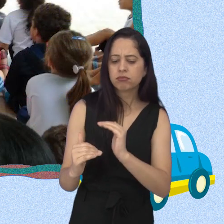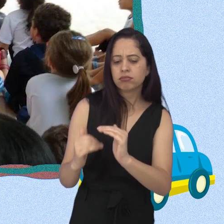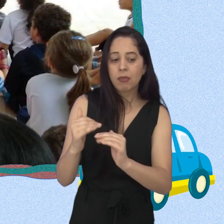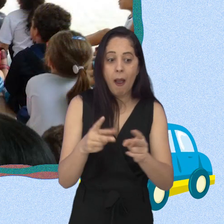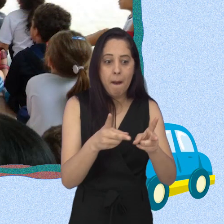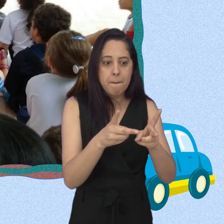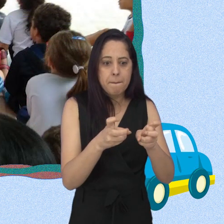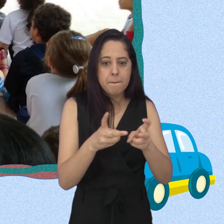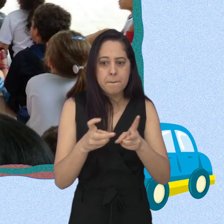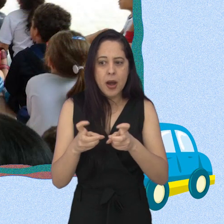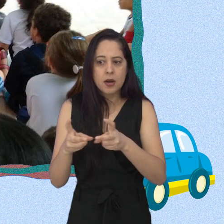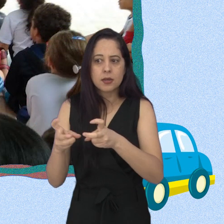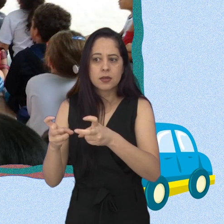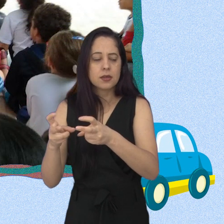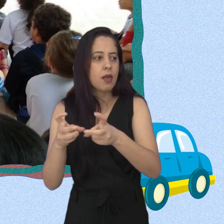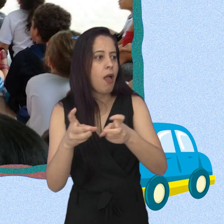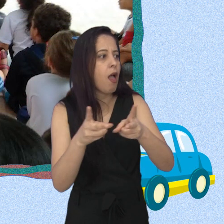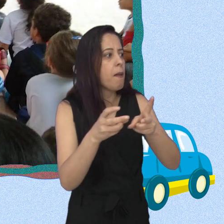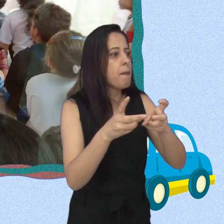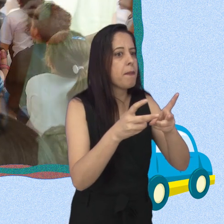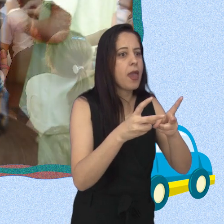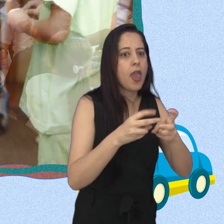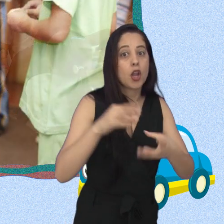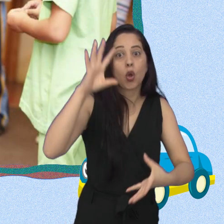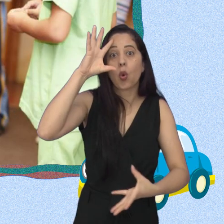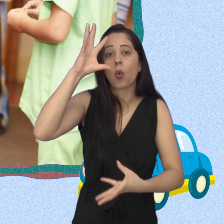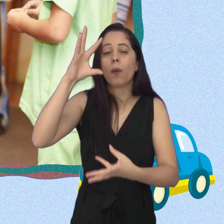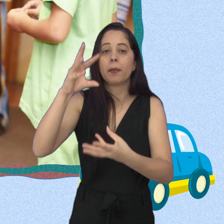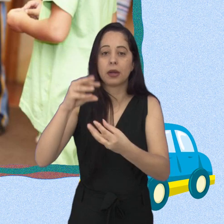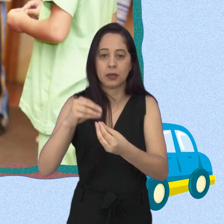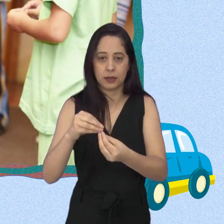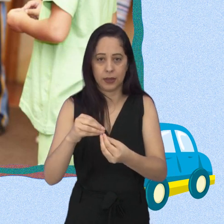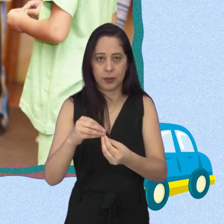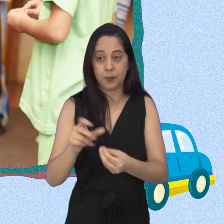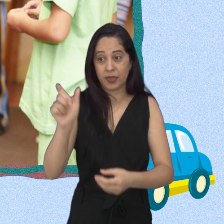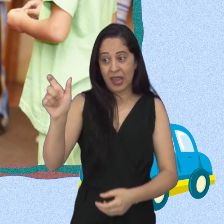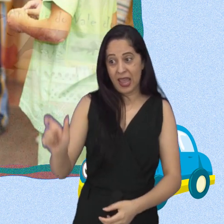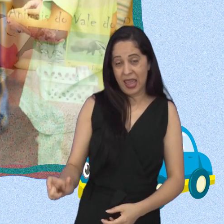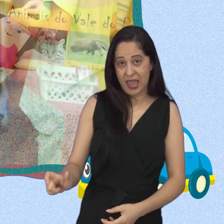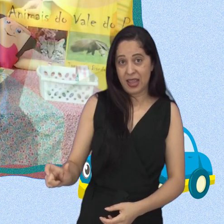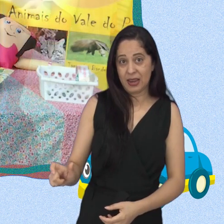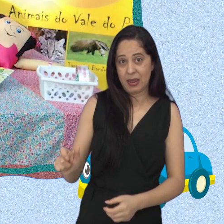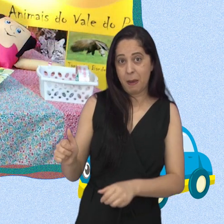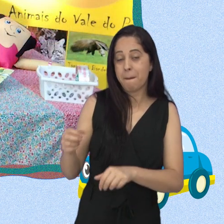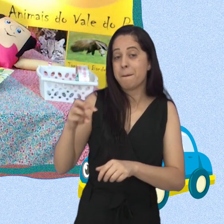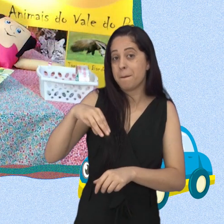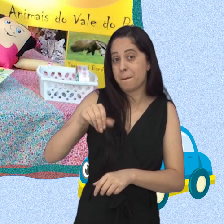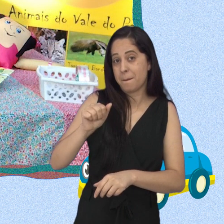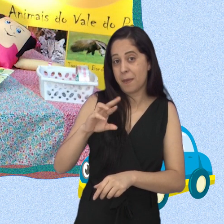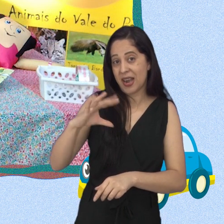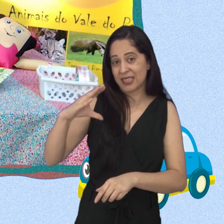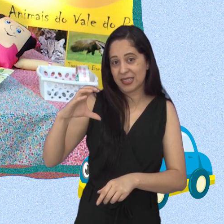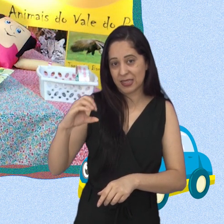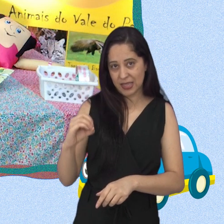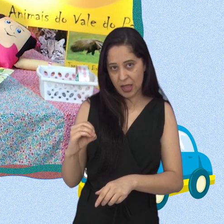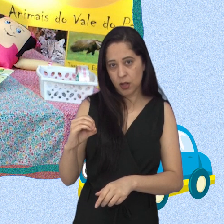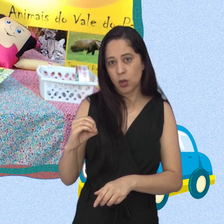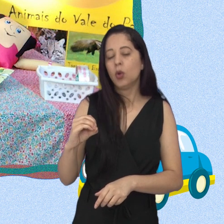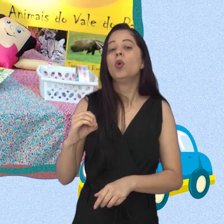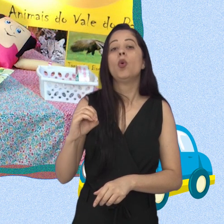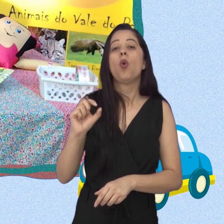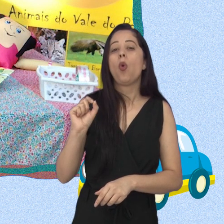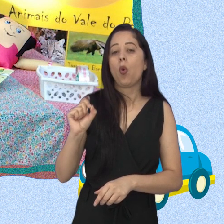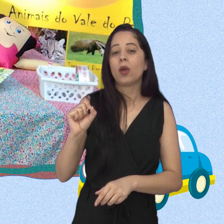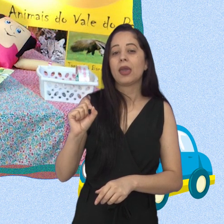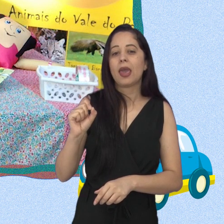poucos, ela vai percebendo o mundo à sua volta e tentando compreendê-lo. Marcelo acredita que o